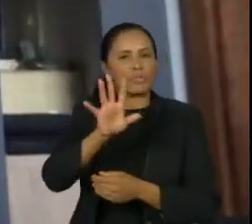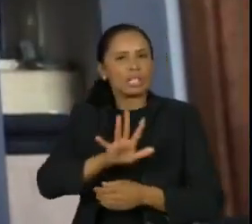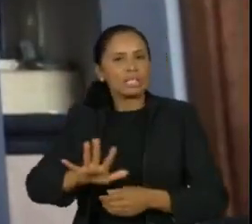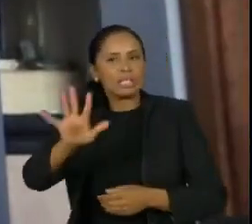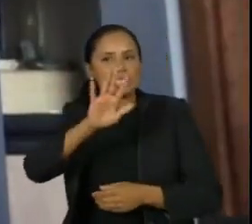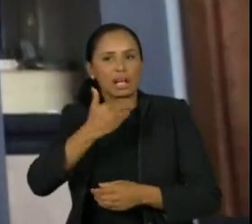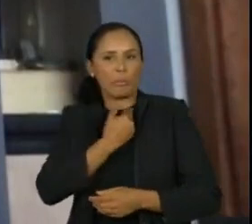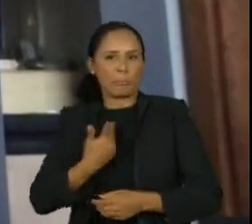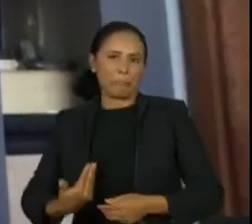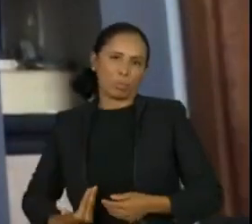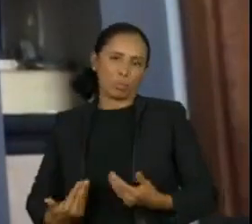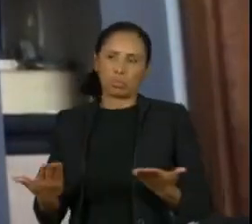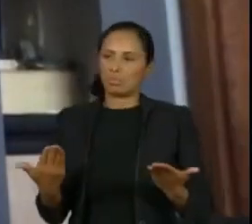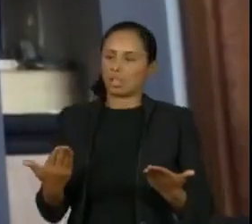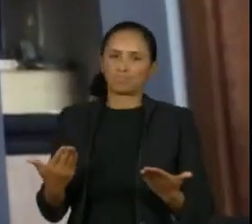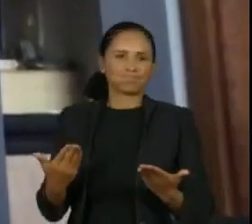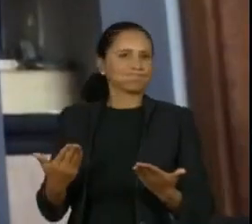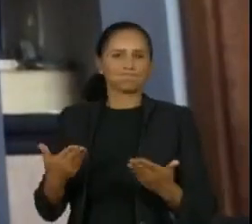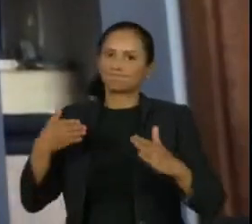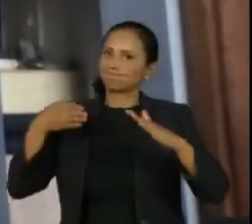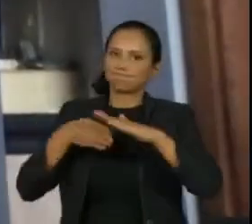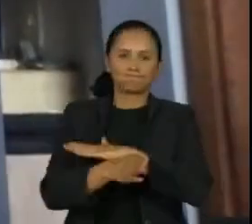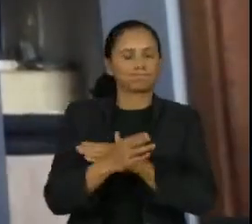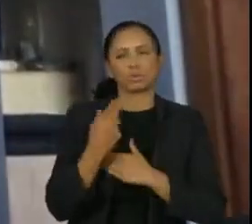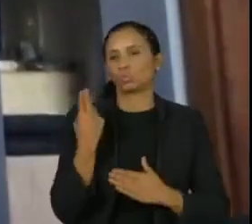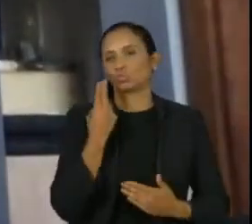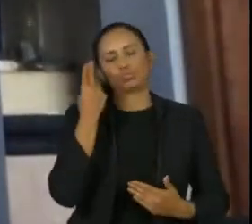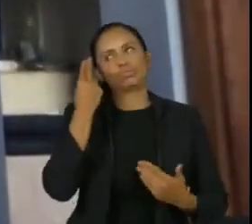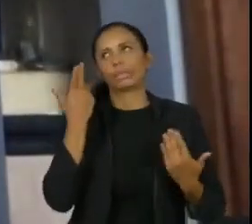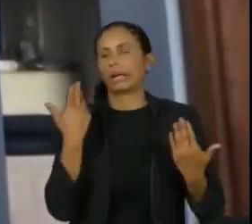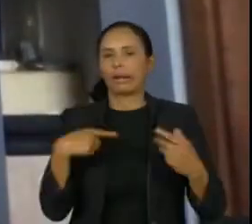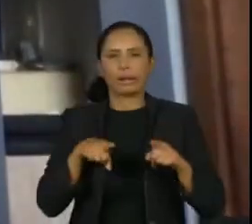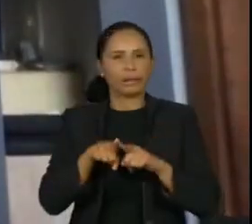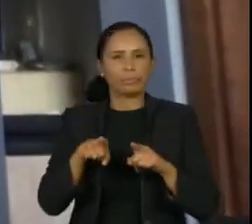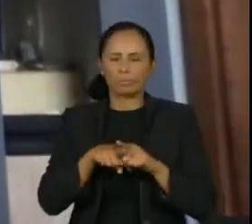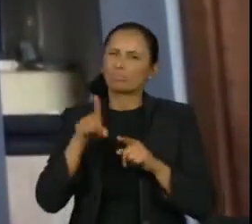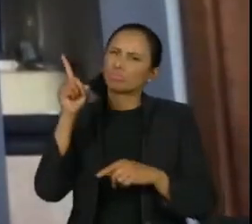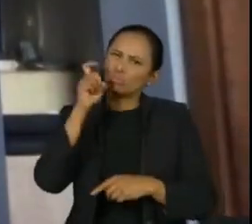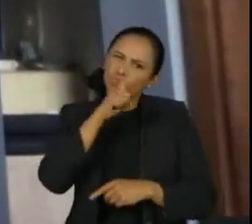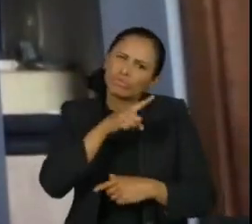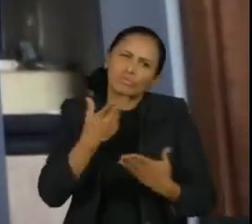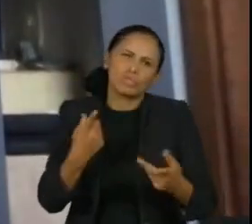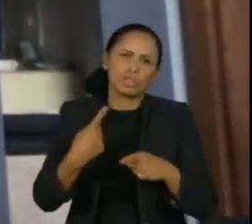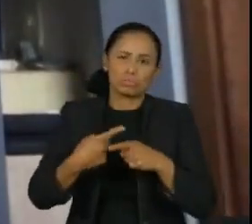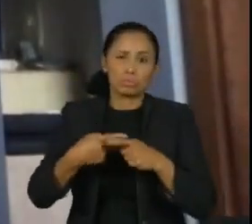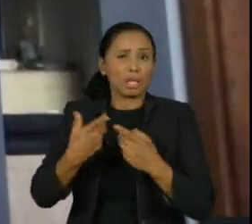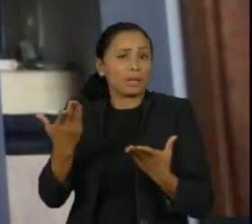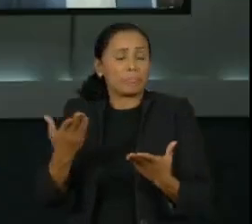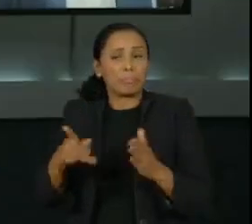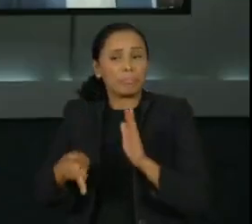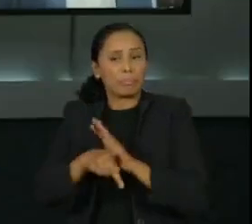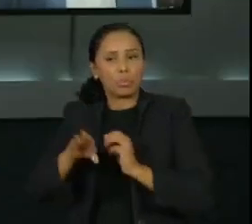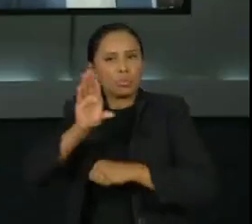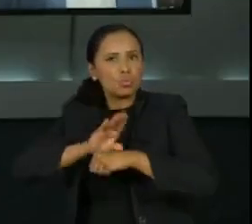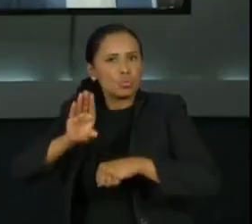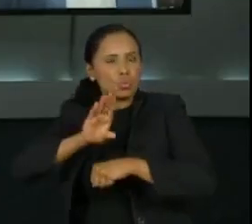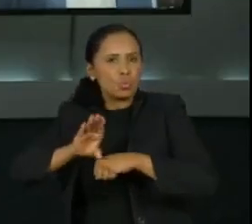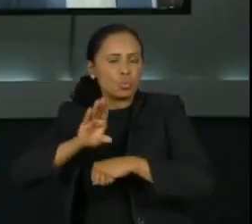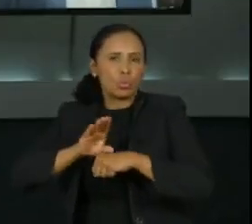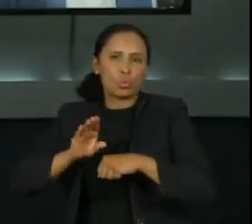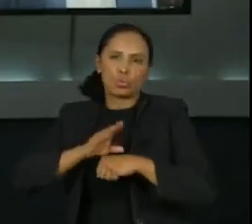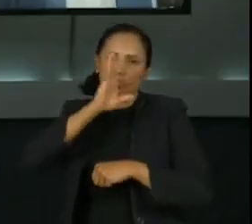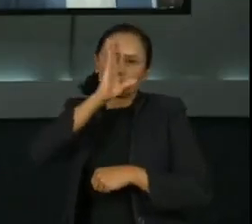de permanência na entrada, na permanência nos cursos das universidades públicas, né? Também com